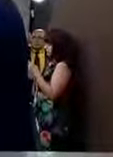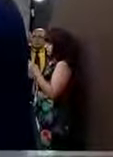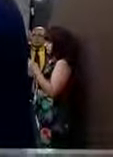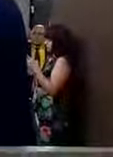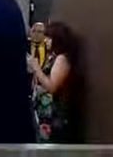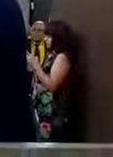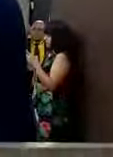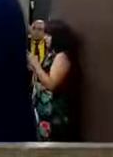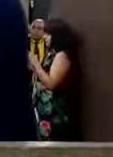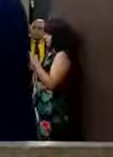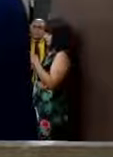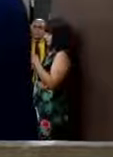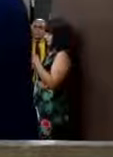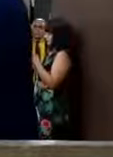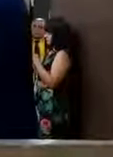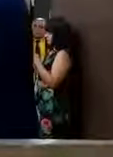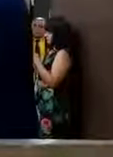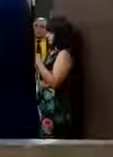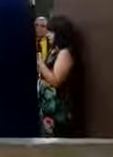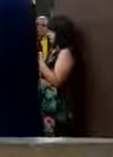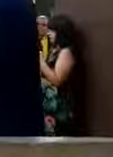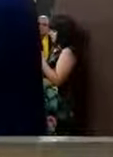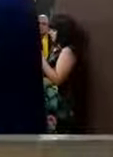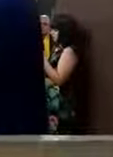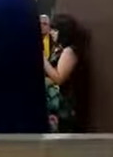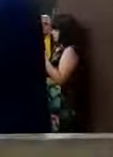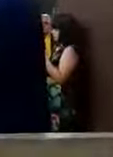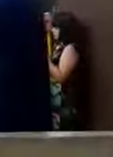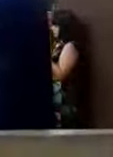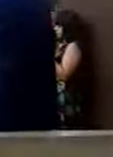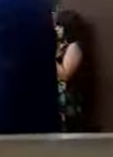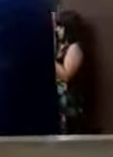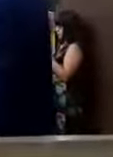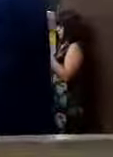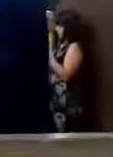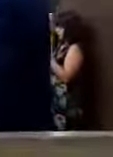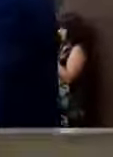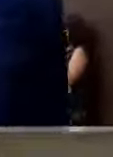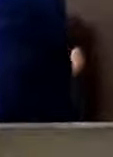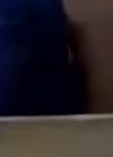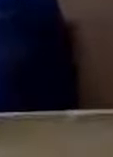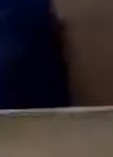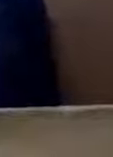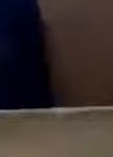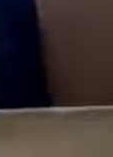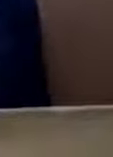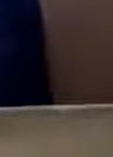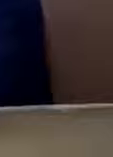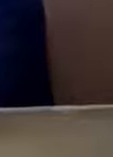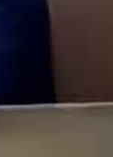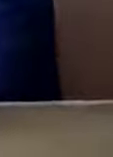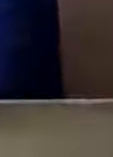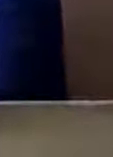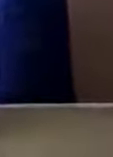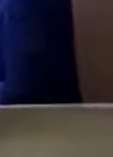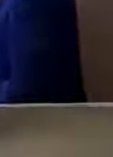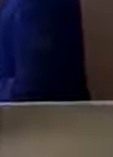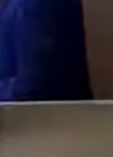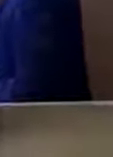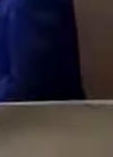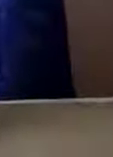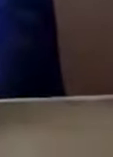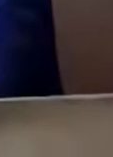uma lei de âmbito estadual tratando sobre a questão da inspeção predial.